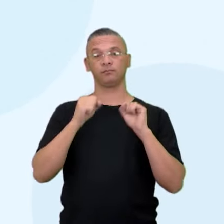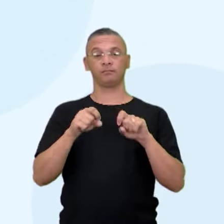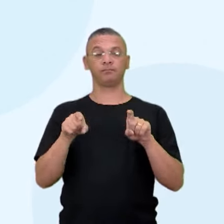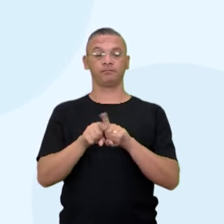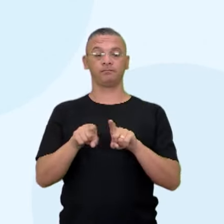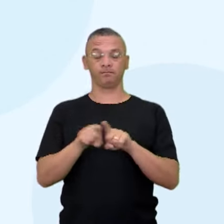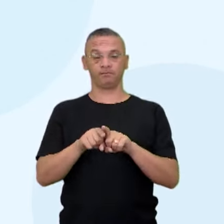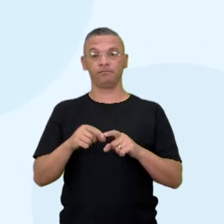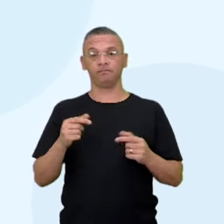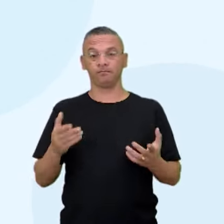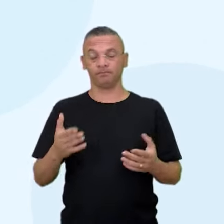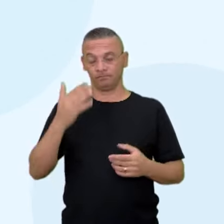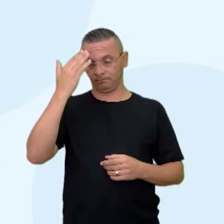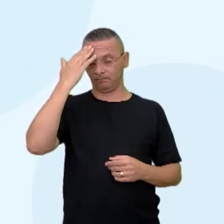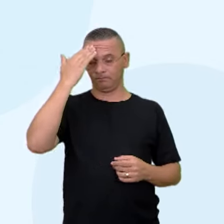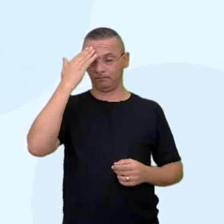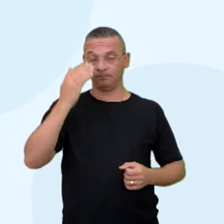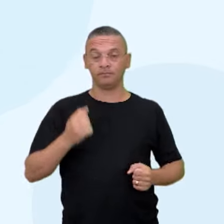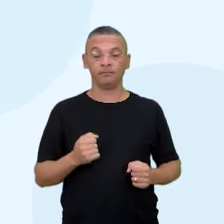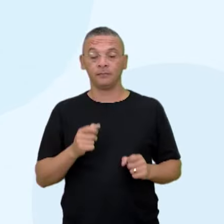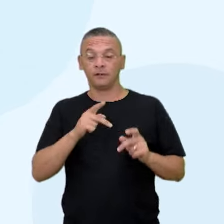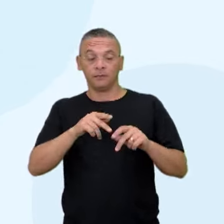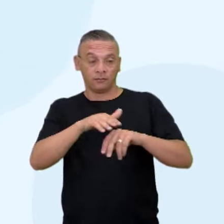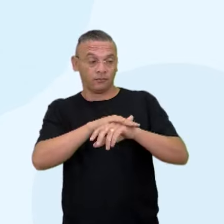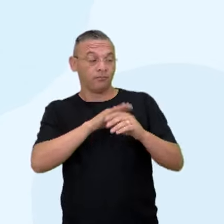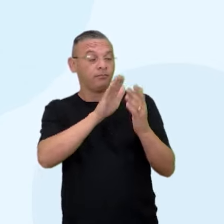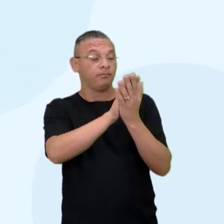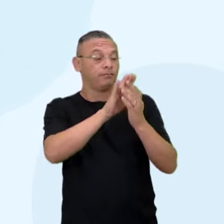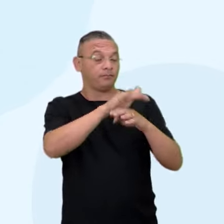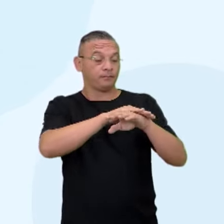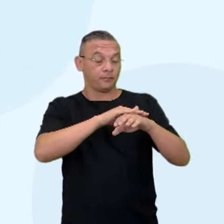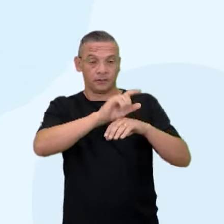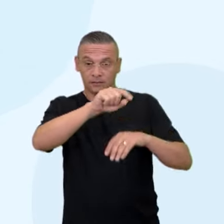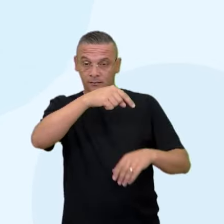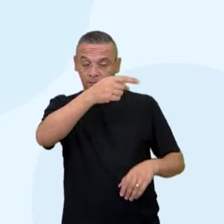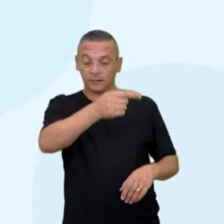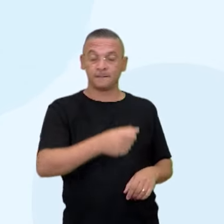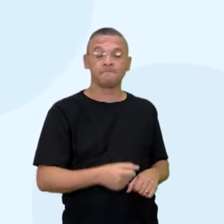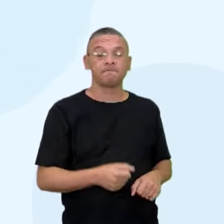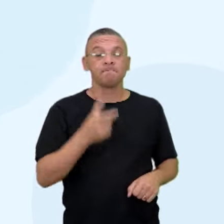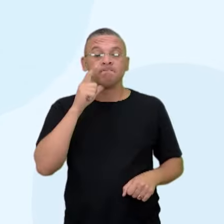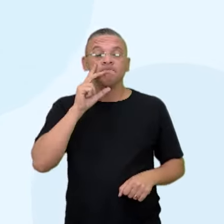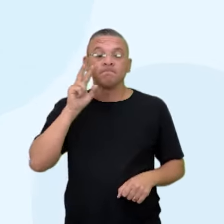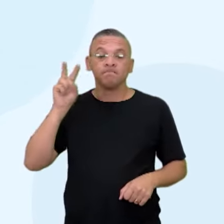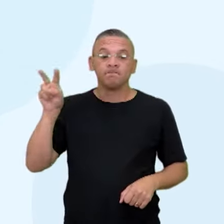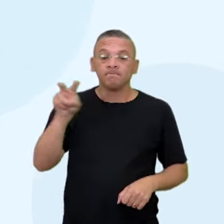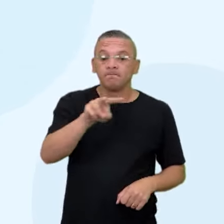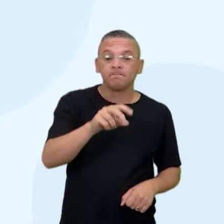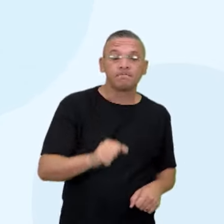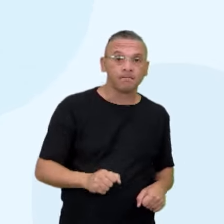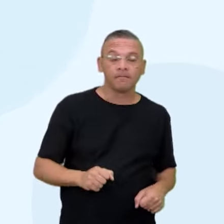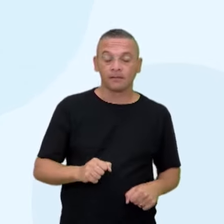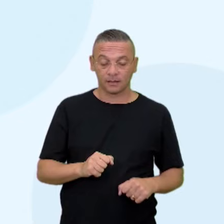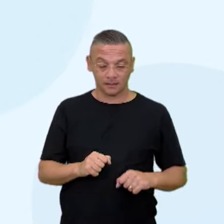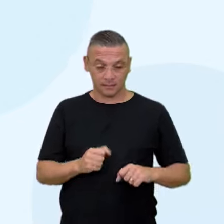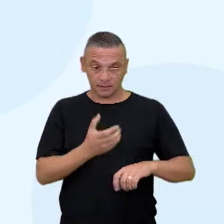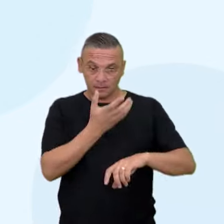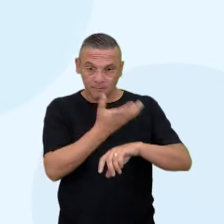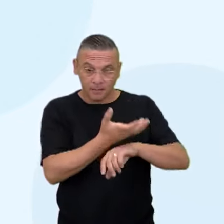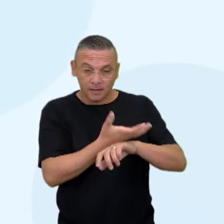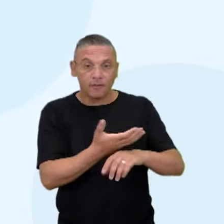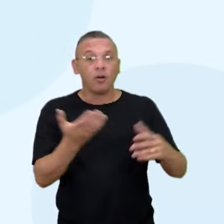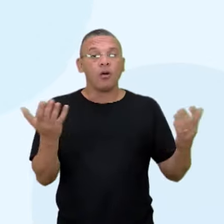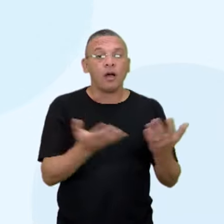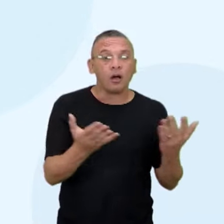anotações, as observações, depois você vai falar com o seu professor ou sua professora, ok? Observe a integração deste material